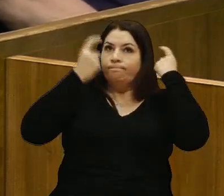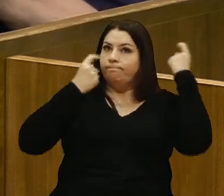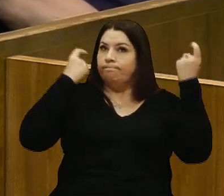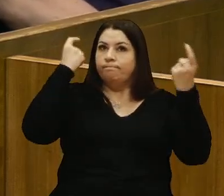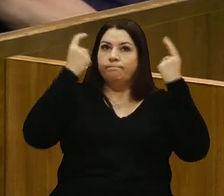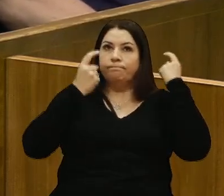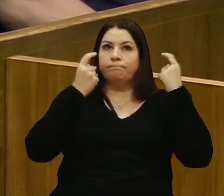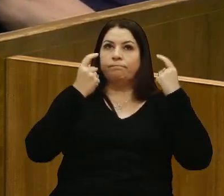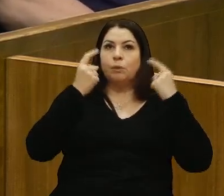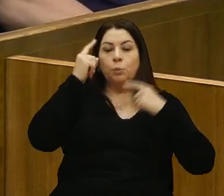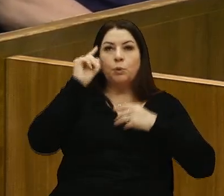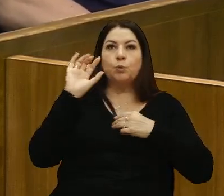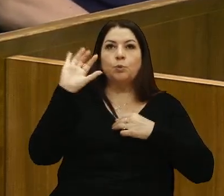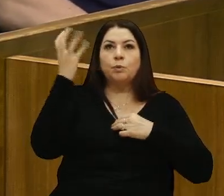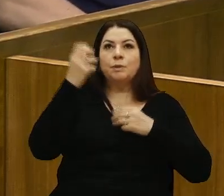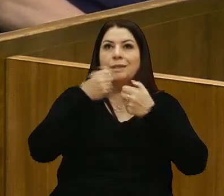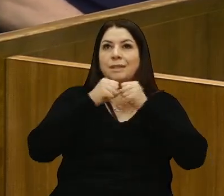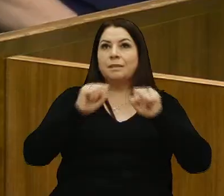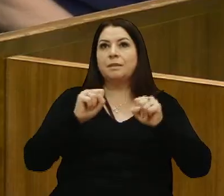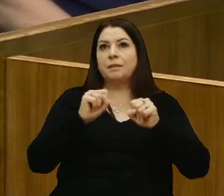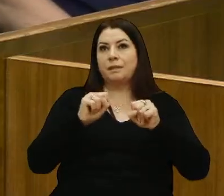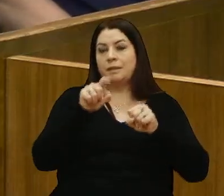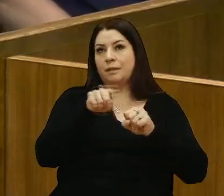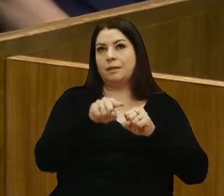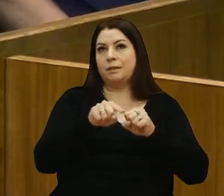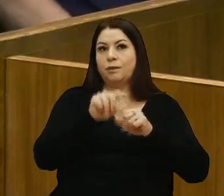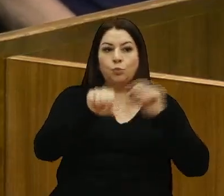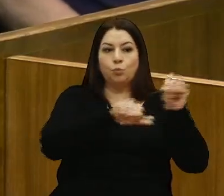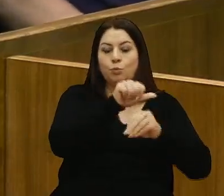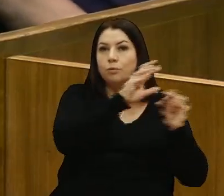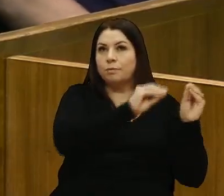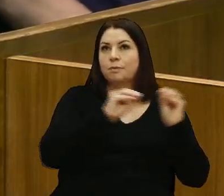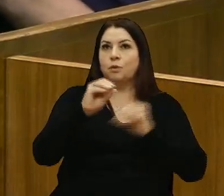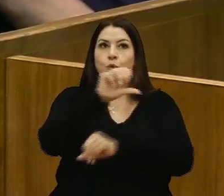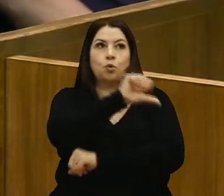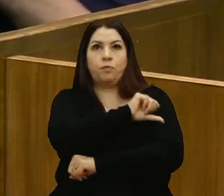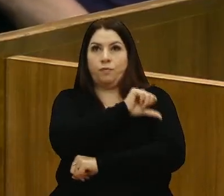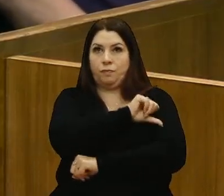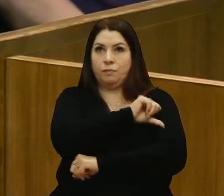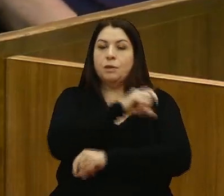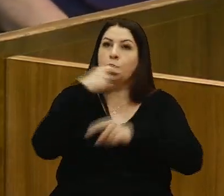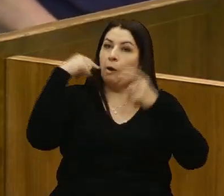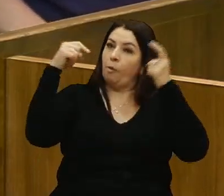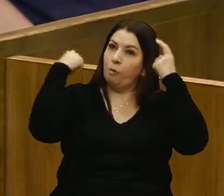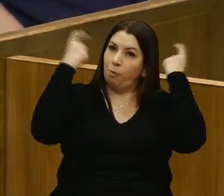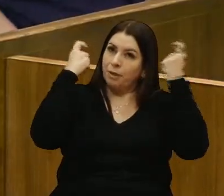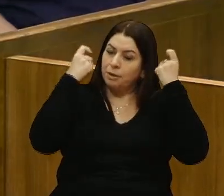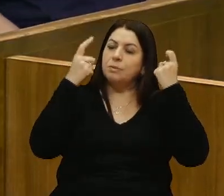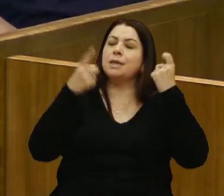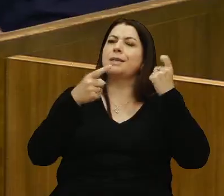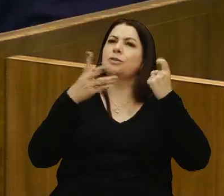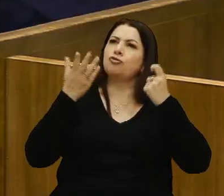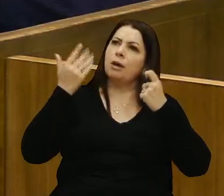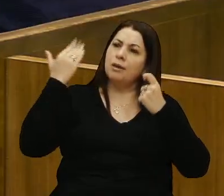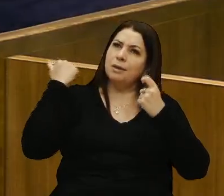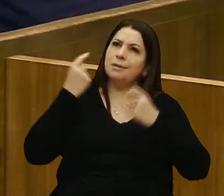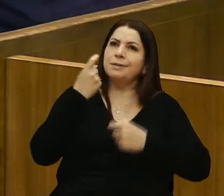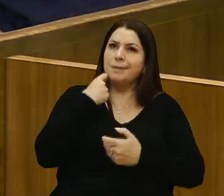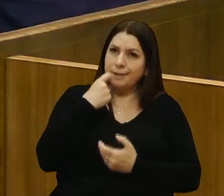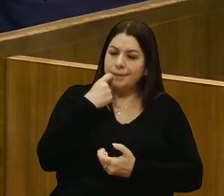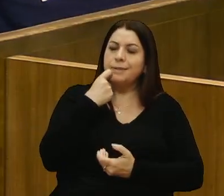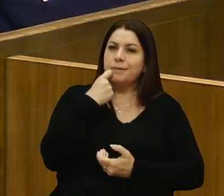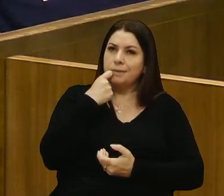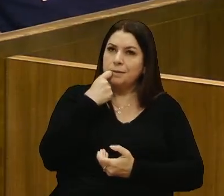preocupação com a decisão da Secretaria Municipal em transferir os nonos anos. Preocupação essa que já vem desde